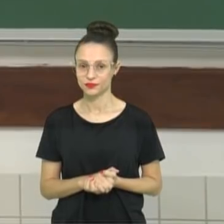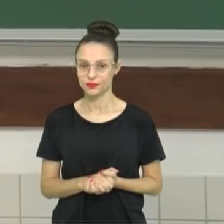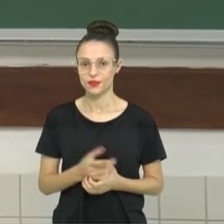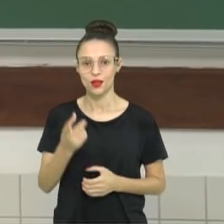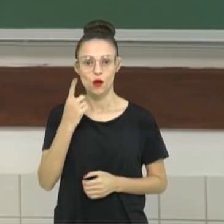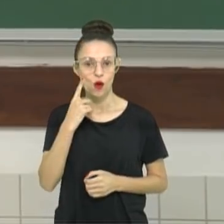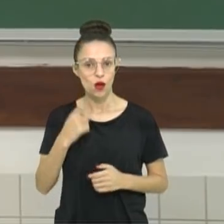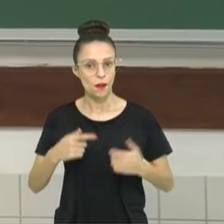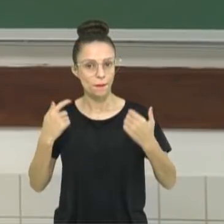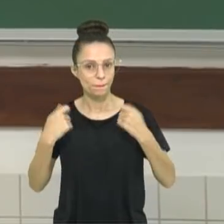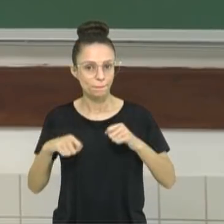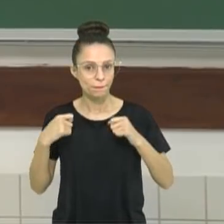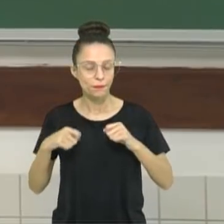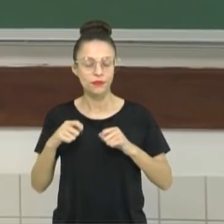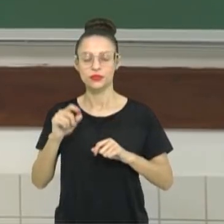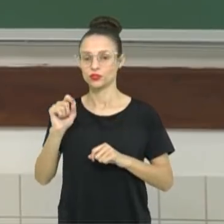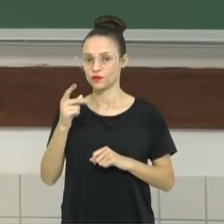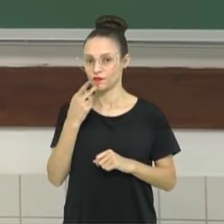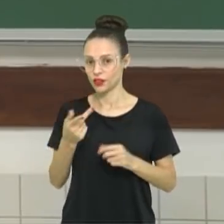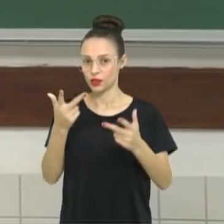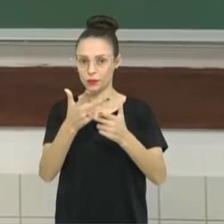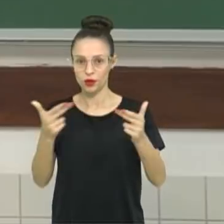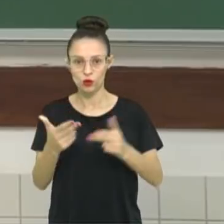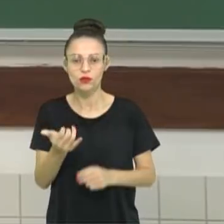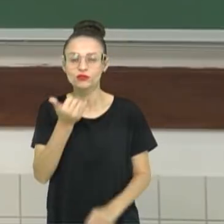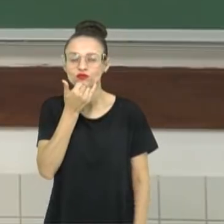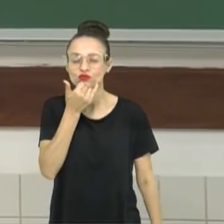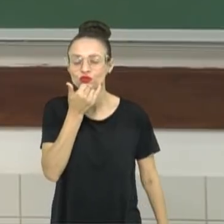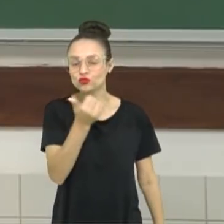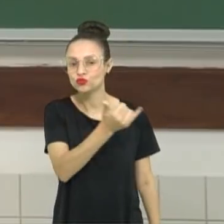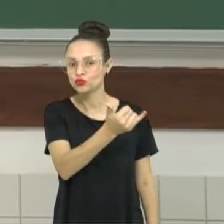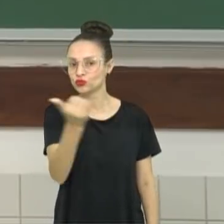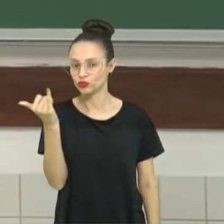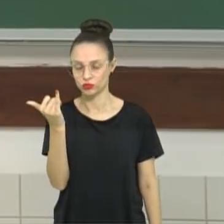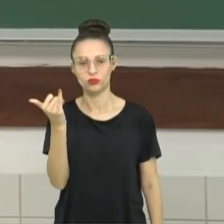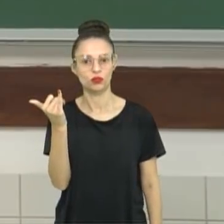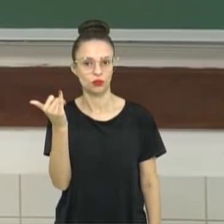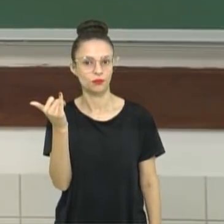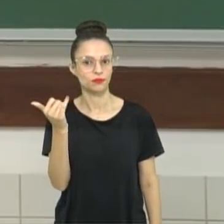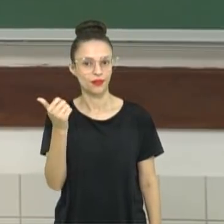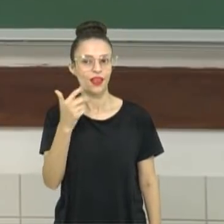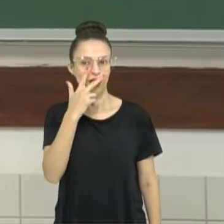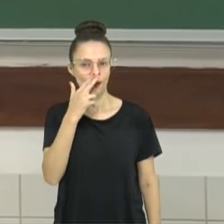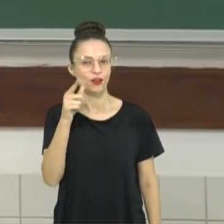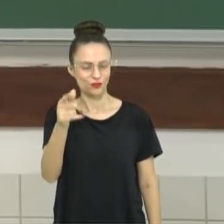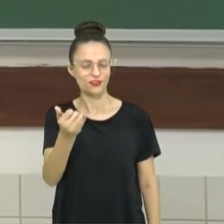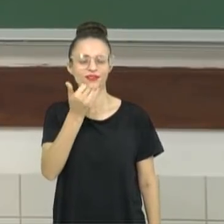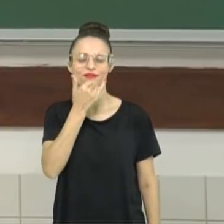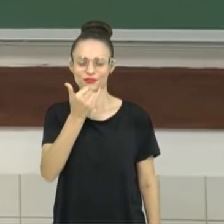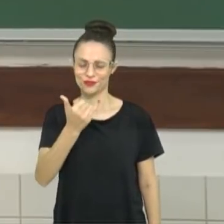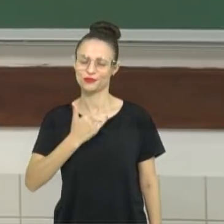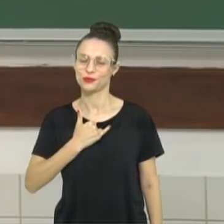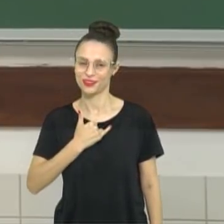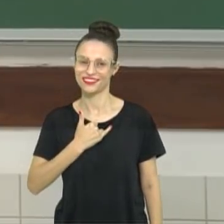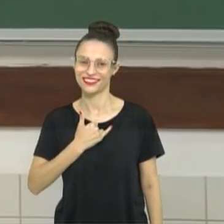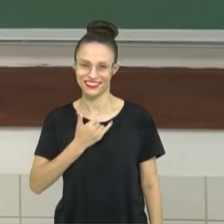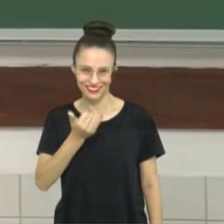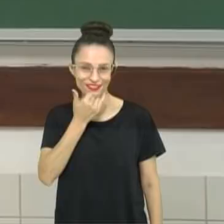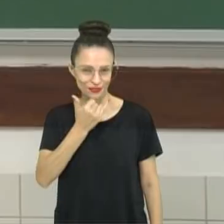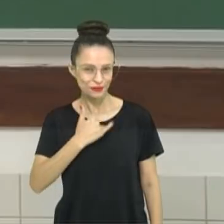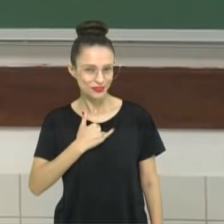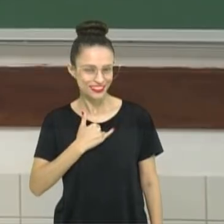Pessoal, eu preciso retificar um negócio aqui. Eu quero pedir desculpa para você e eu acho que você vai me desculpar. Me